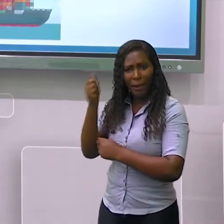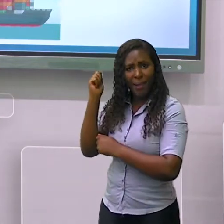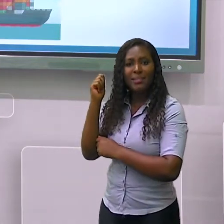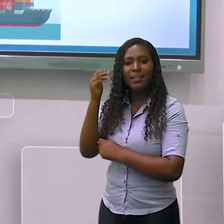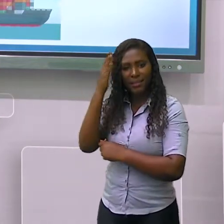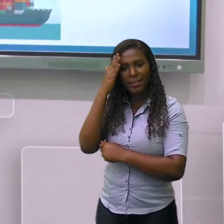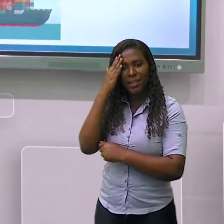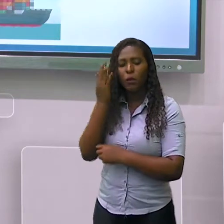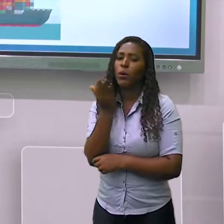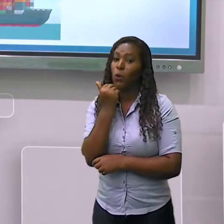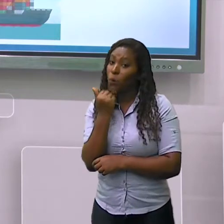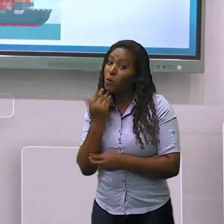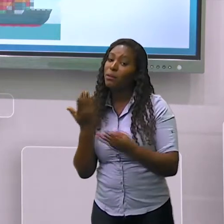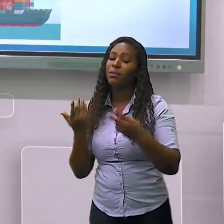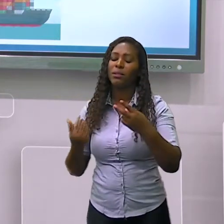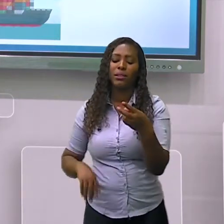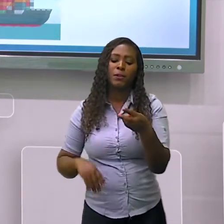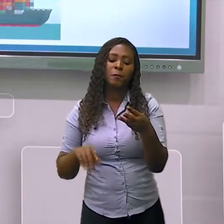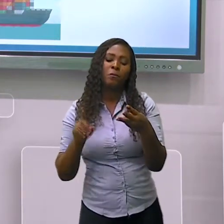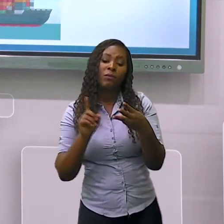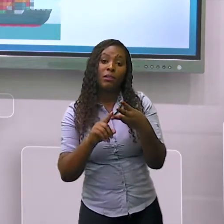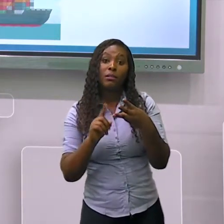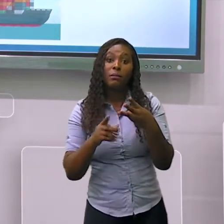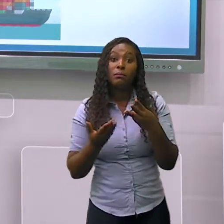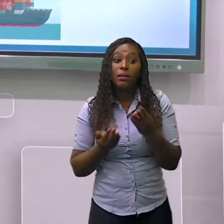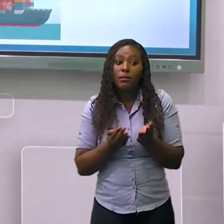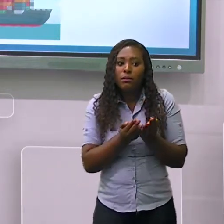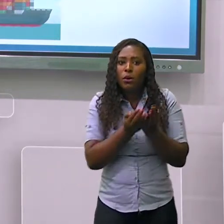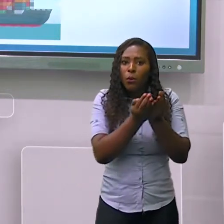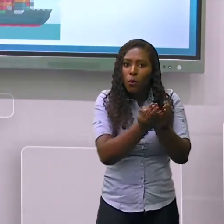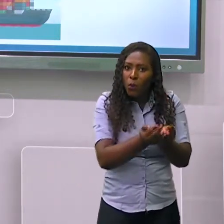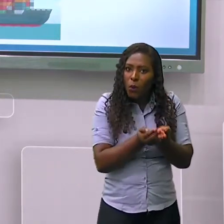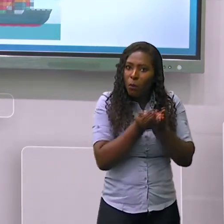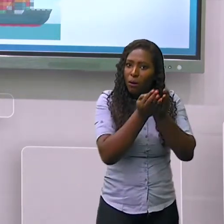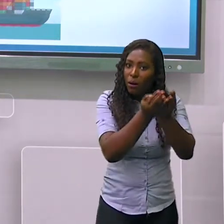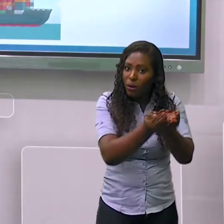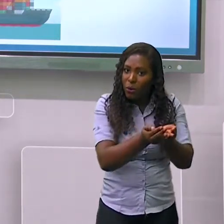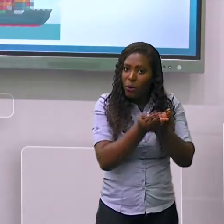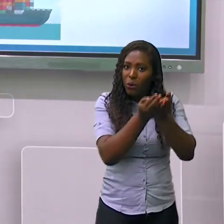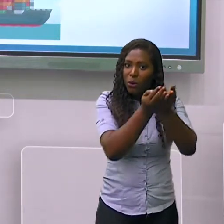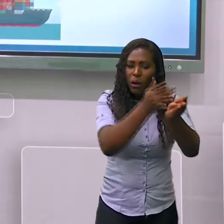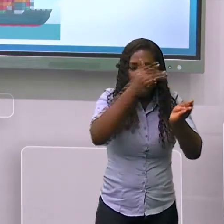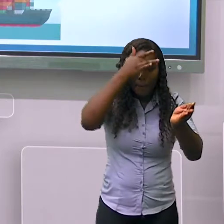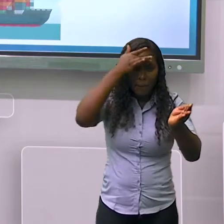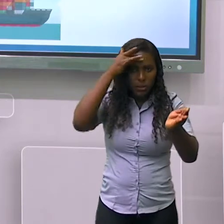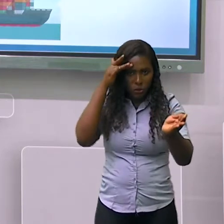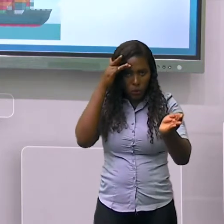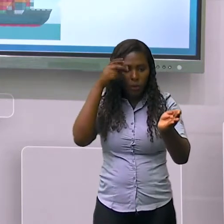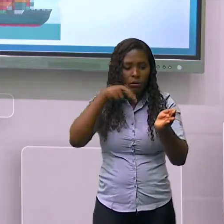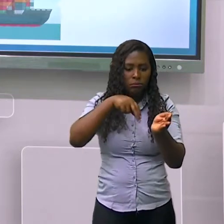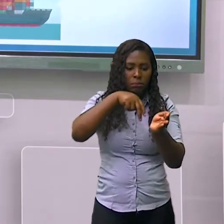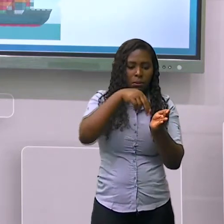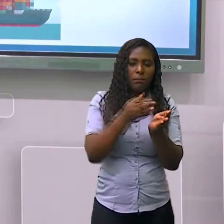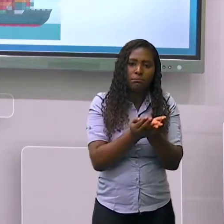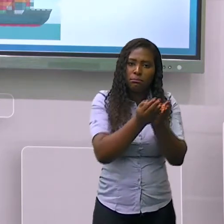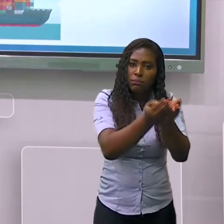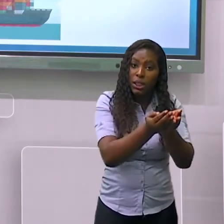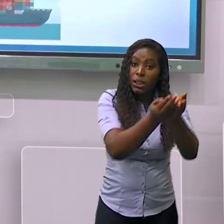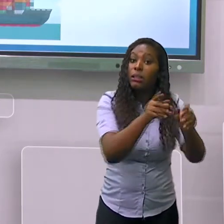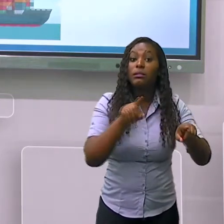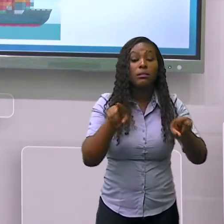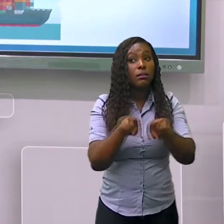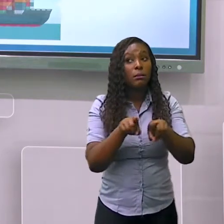Também temos que destacar o transporte marítimo, pois ele é muito importante. É